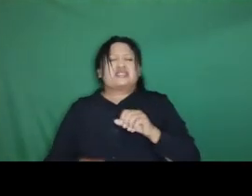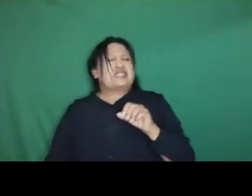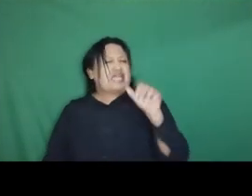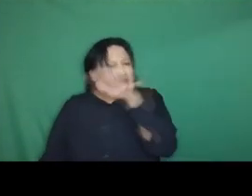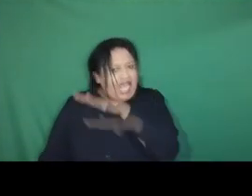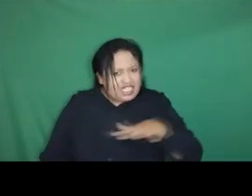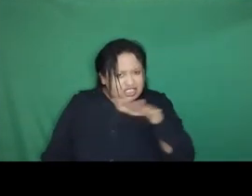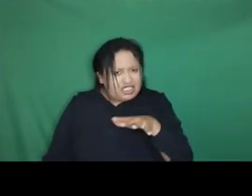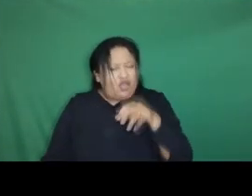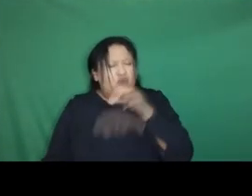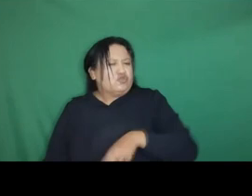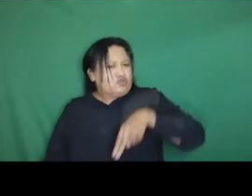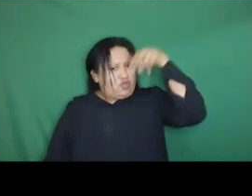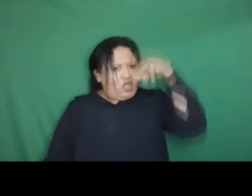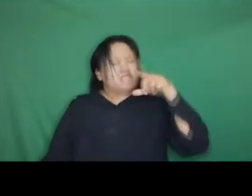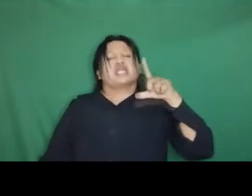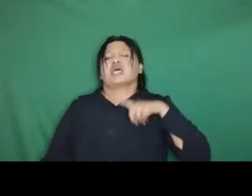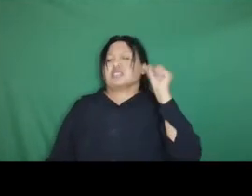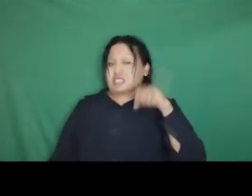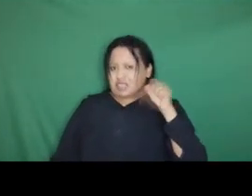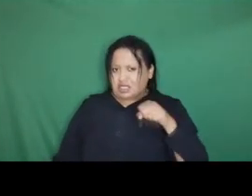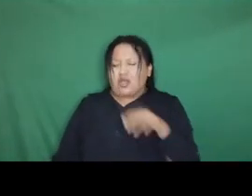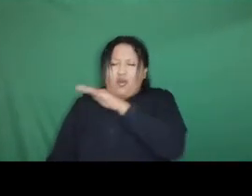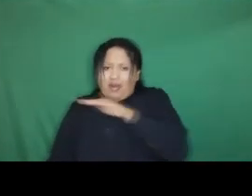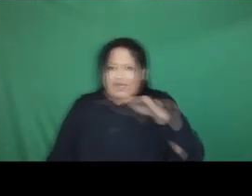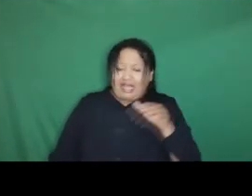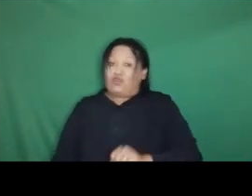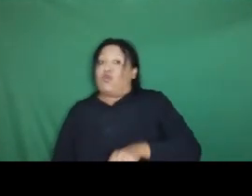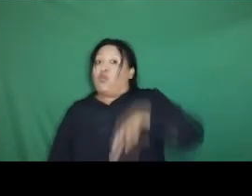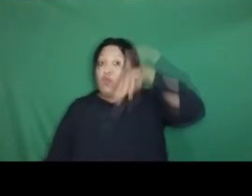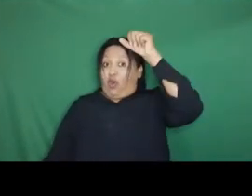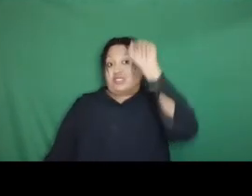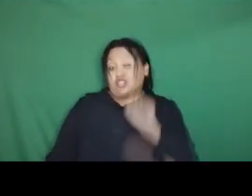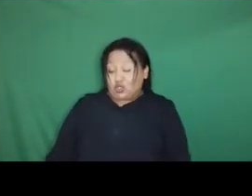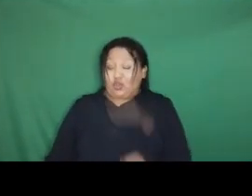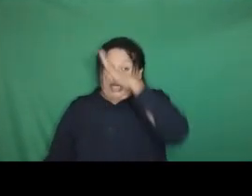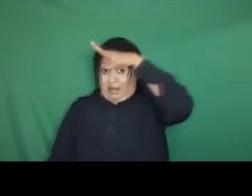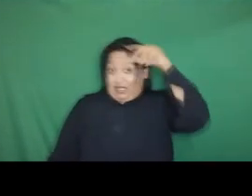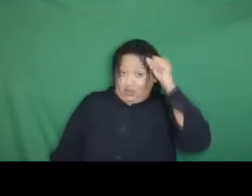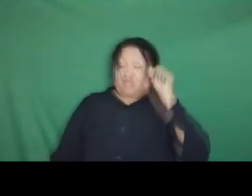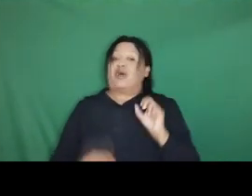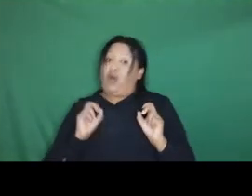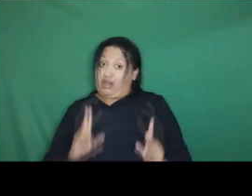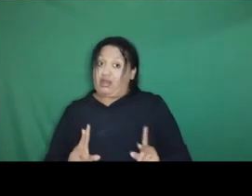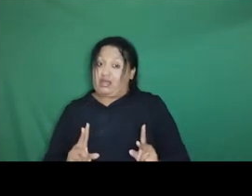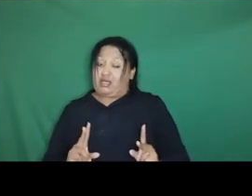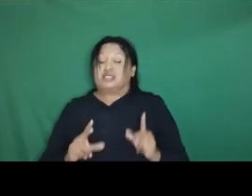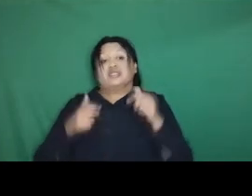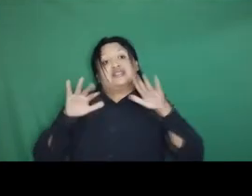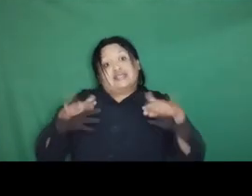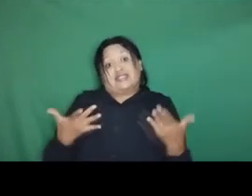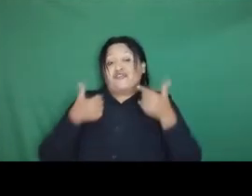Tem sim gente os planaltos Norte e Sul da Amazônia tá então fica muito